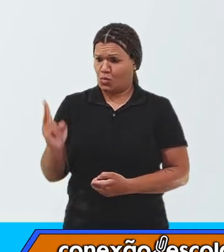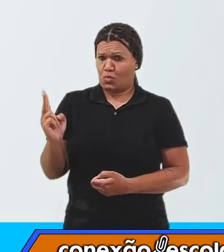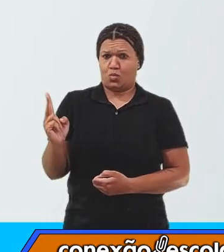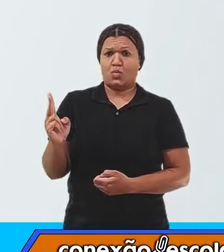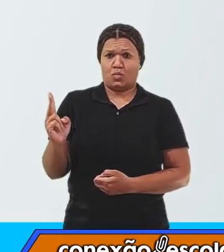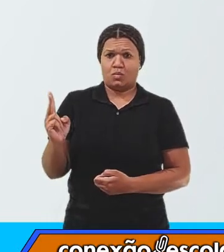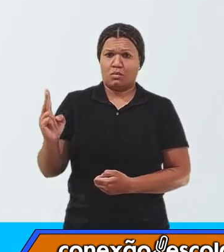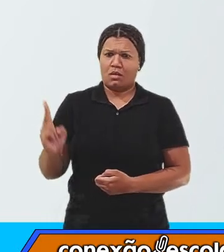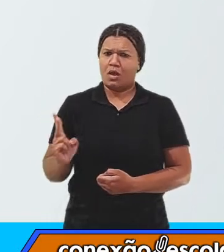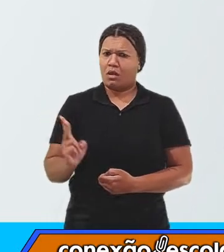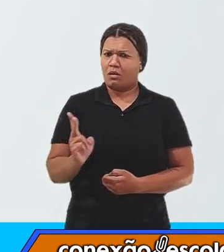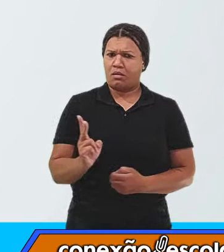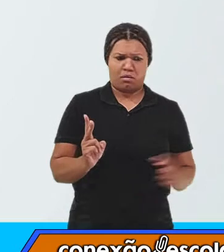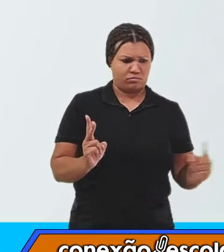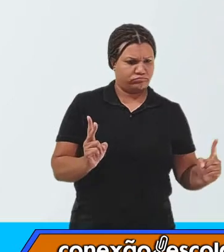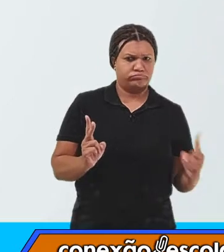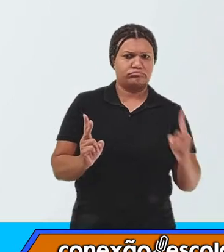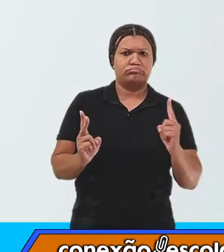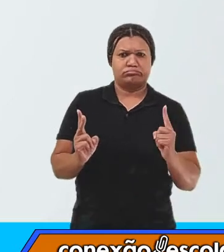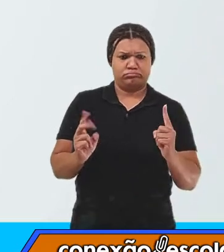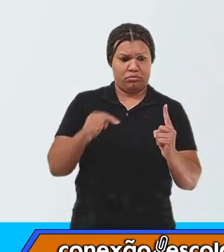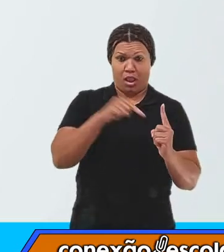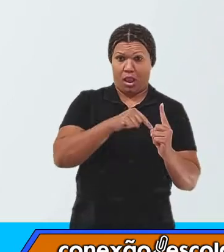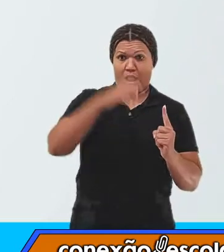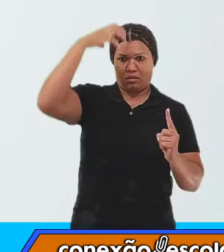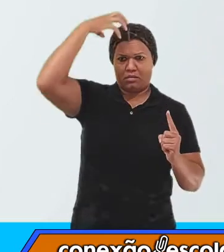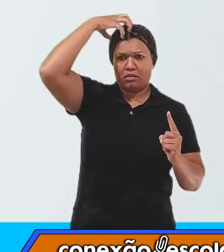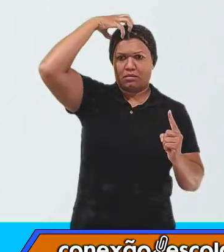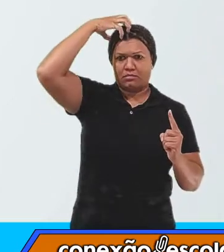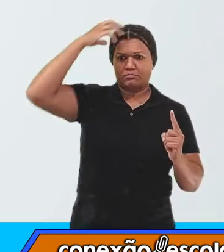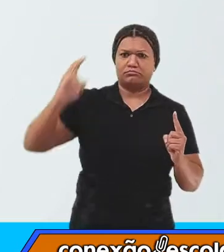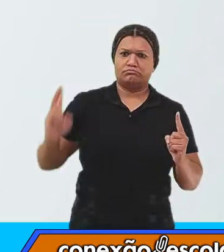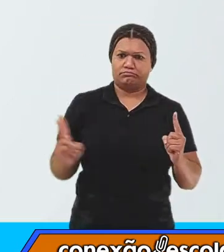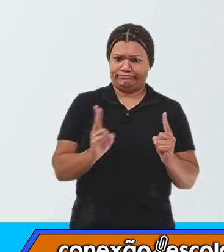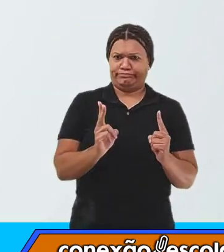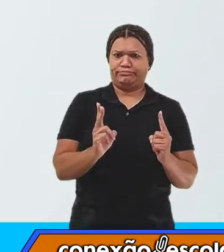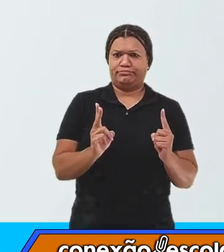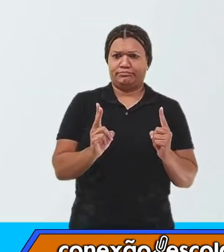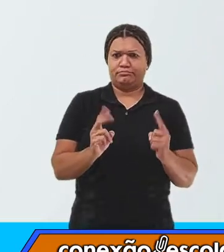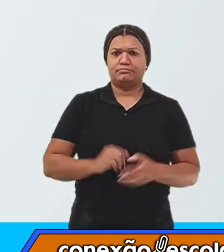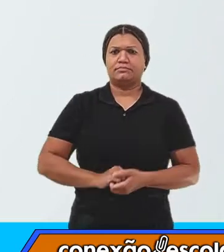foram levados perante ao rei.